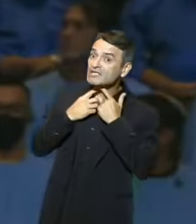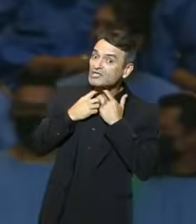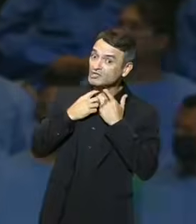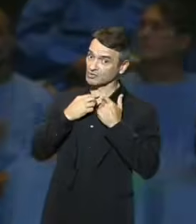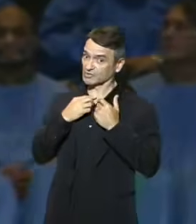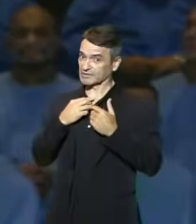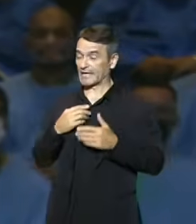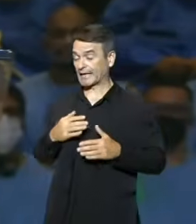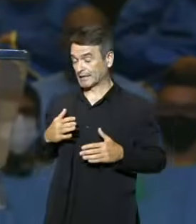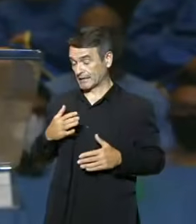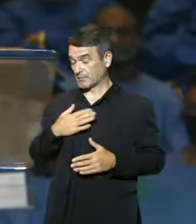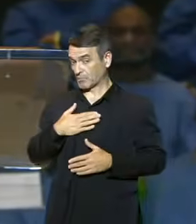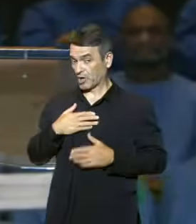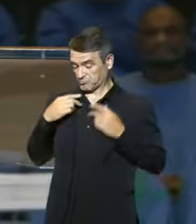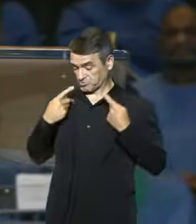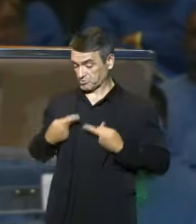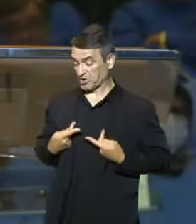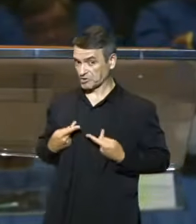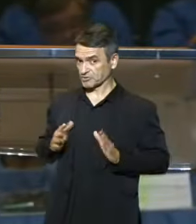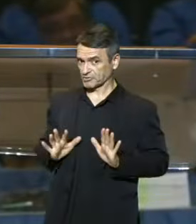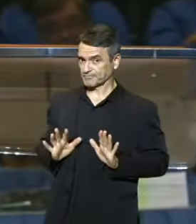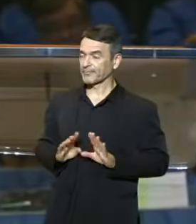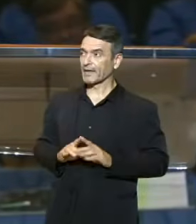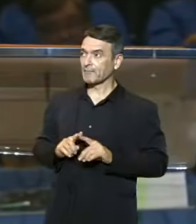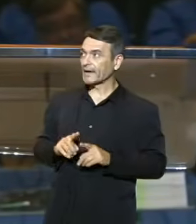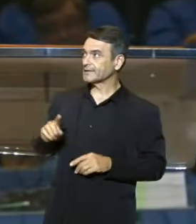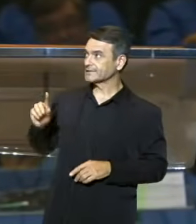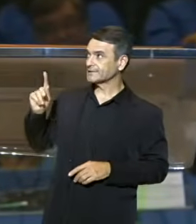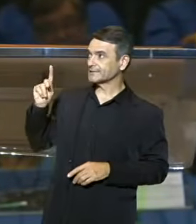vezes age com misericórdia na nossa vida.